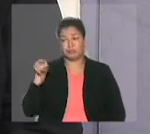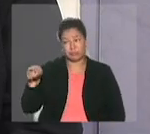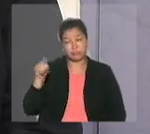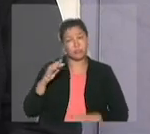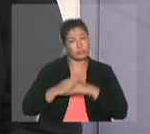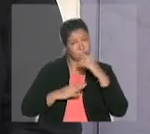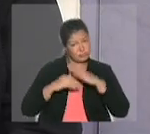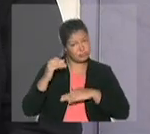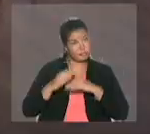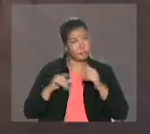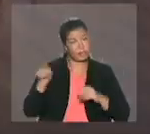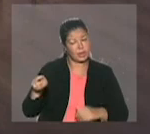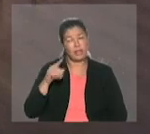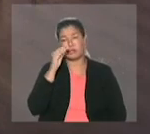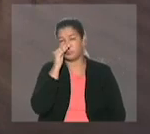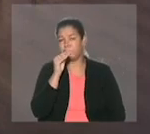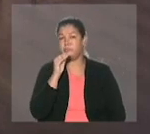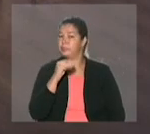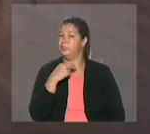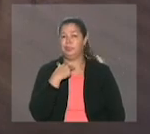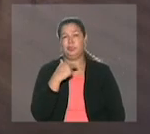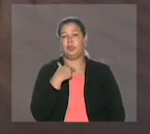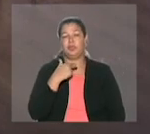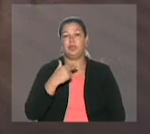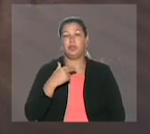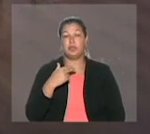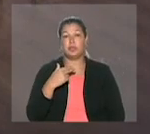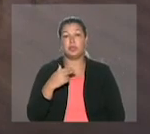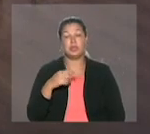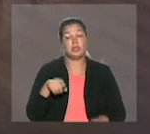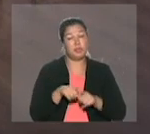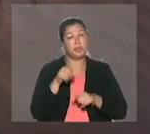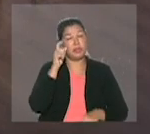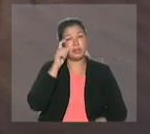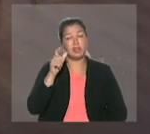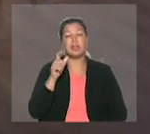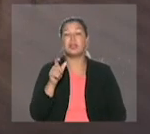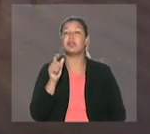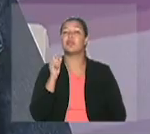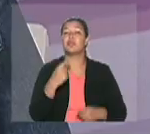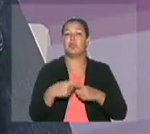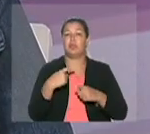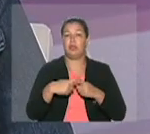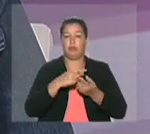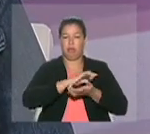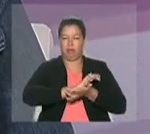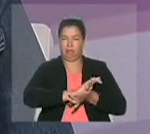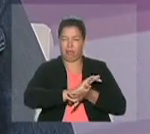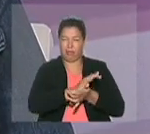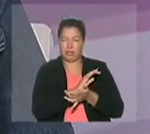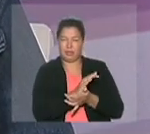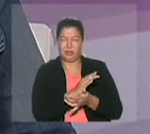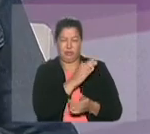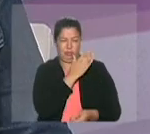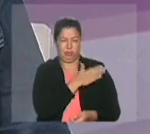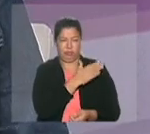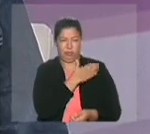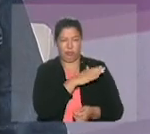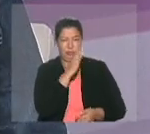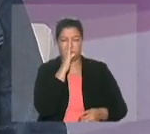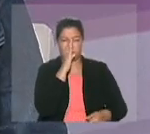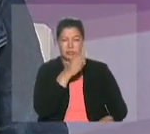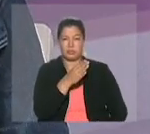atuação profissional, né? Acho que esse ponto é o mais importante da negligência, porque o racismo institucional, ele ocorre, assim, é a